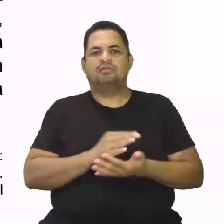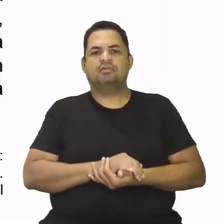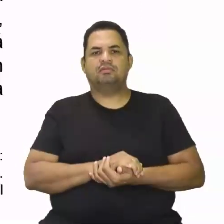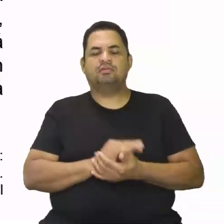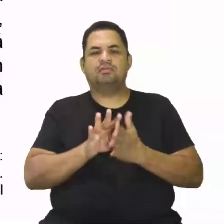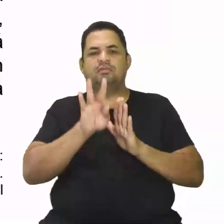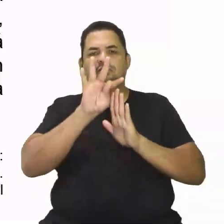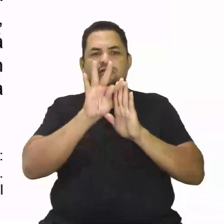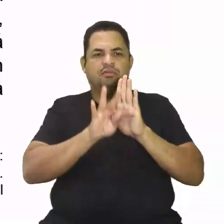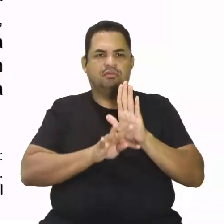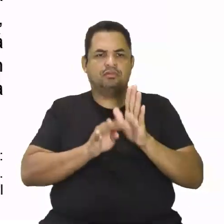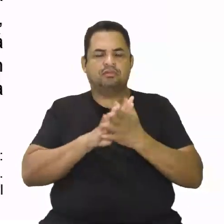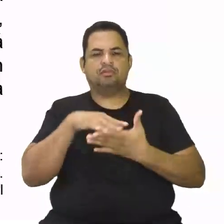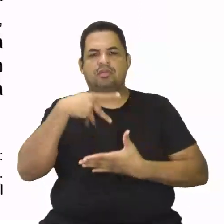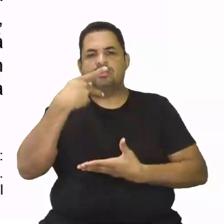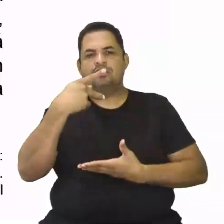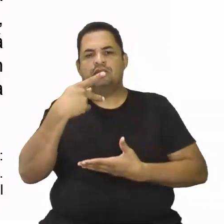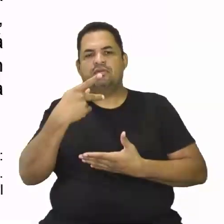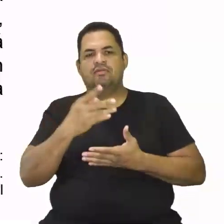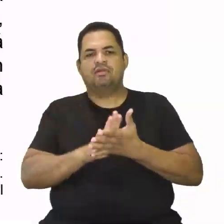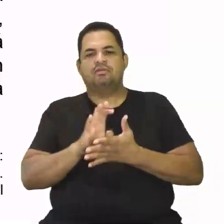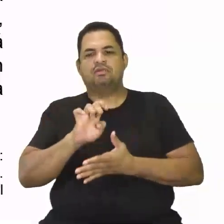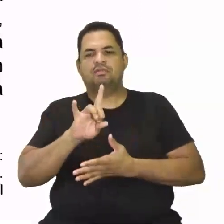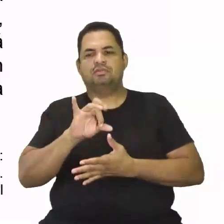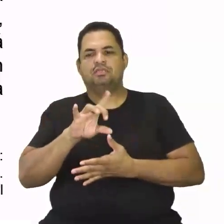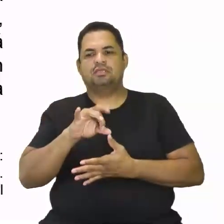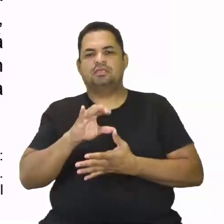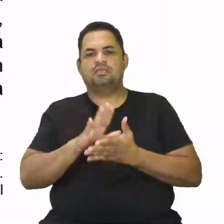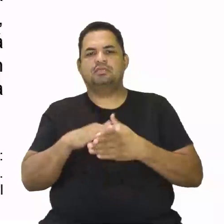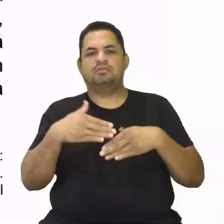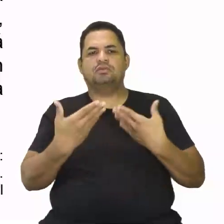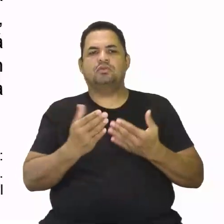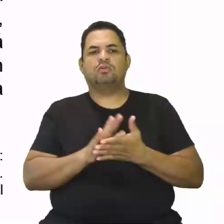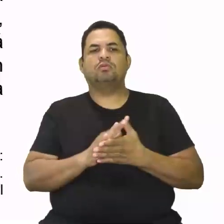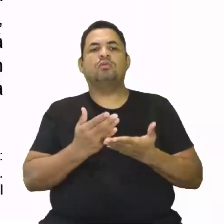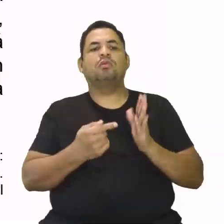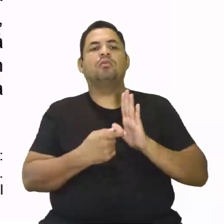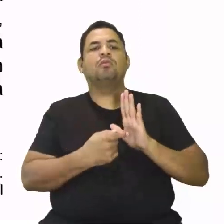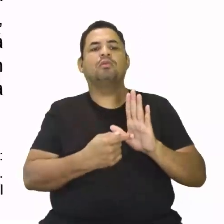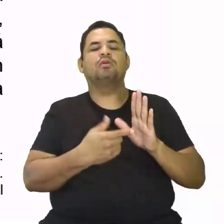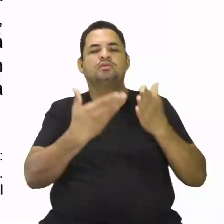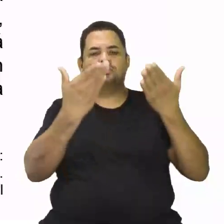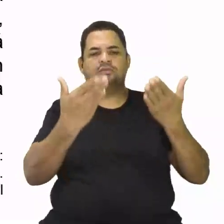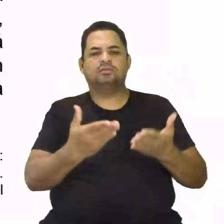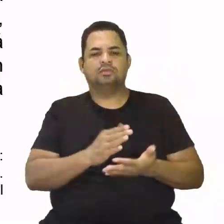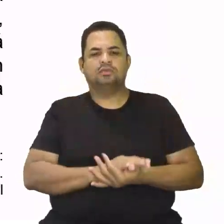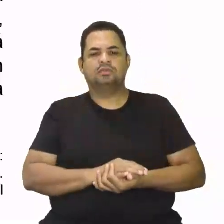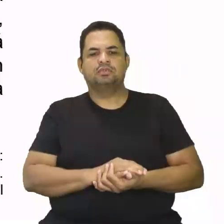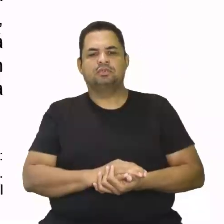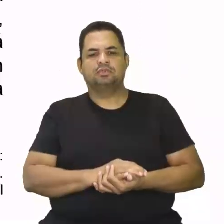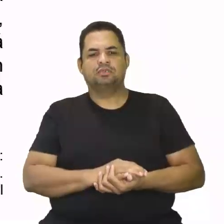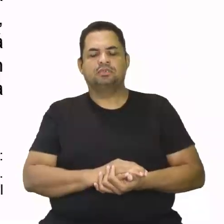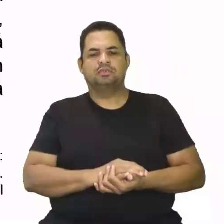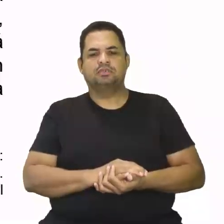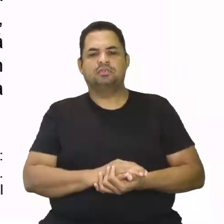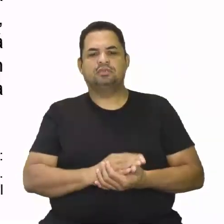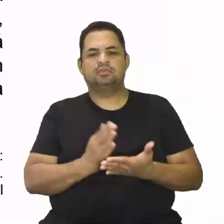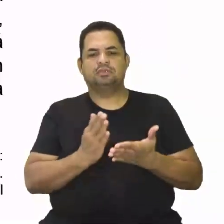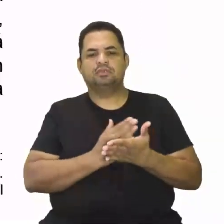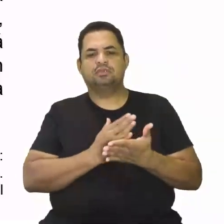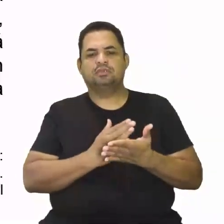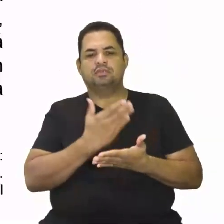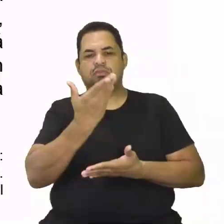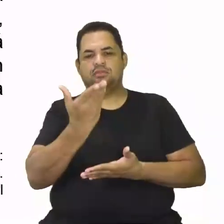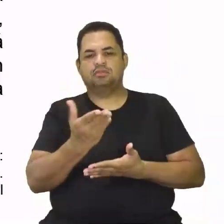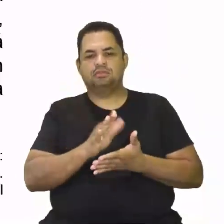um texto falando de etiquetas. Sabe de onde é que eu comprovo? Olha aqui a bibliografia. Olha a certeza